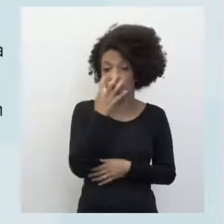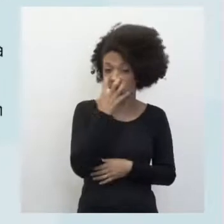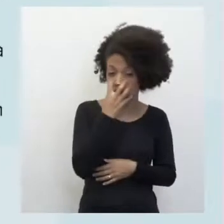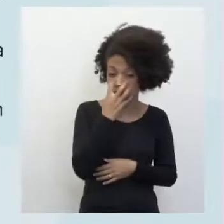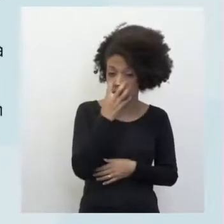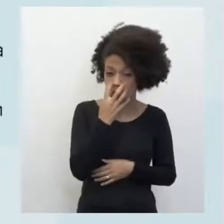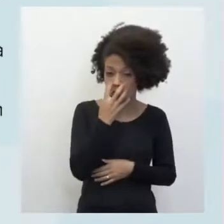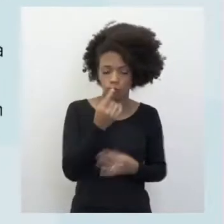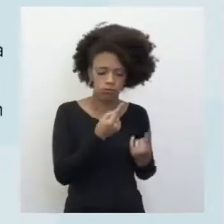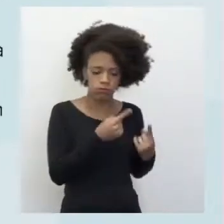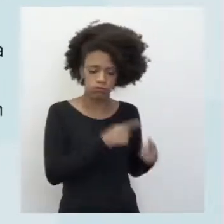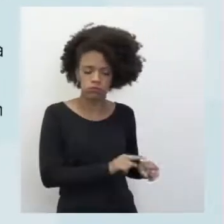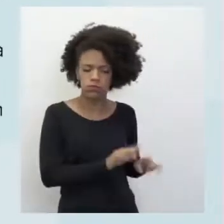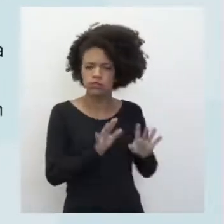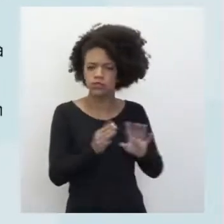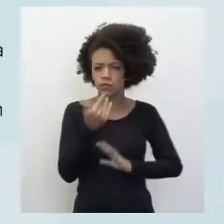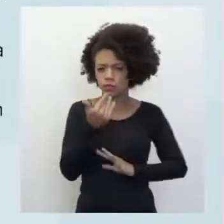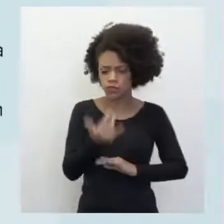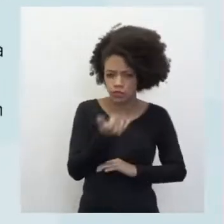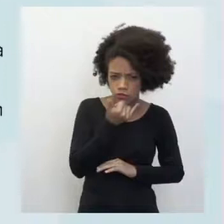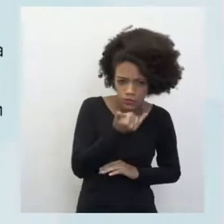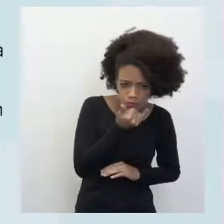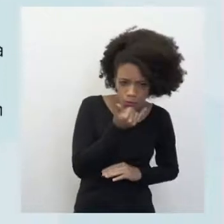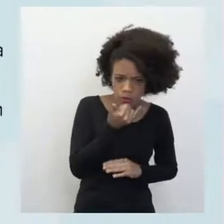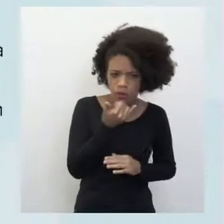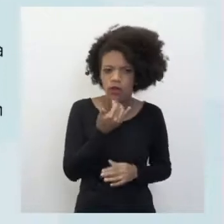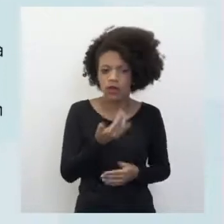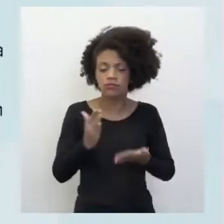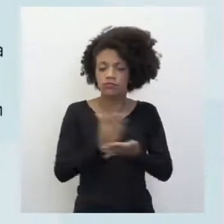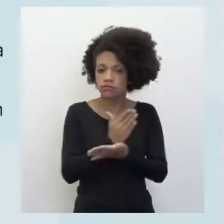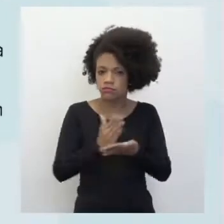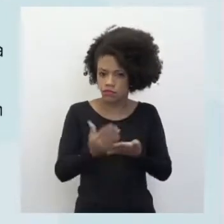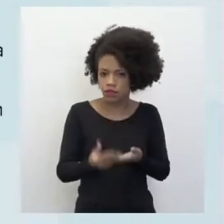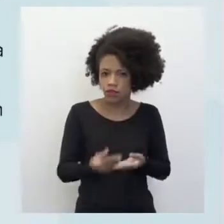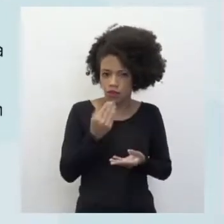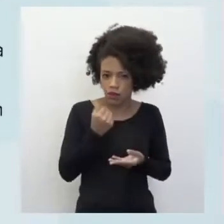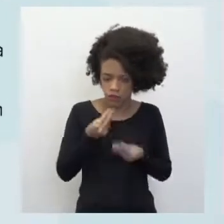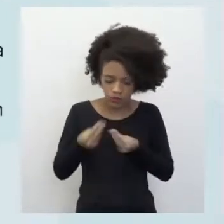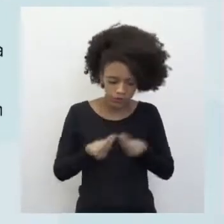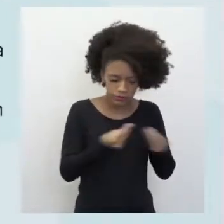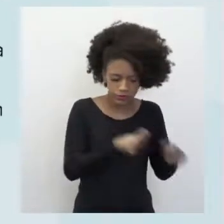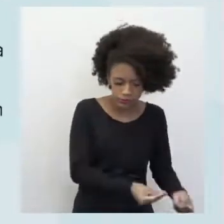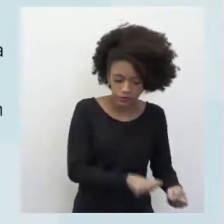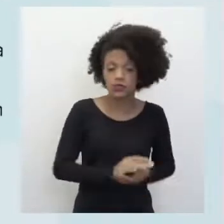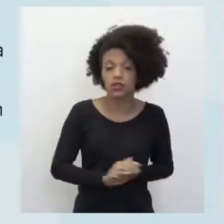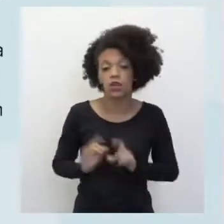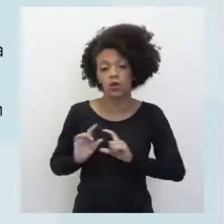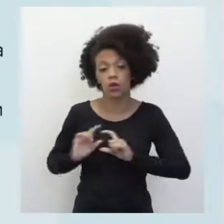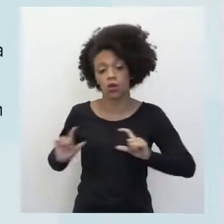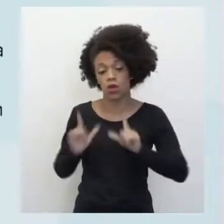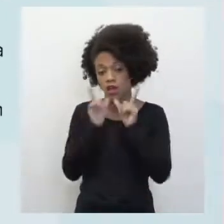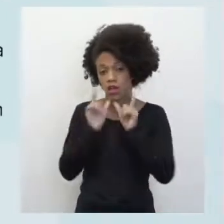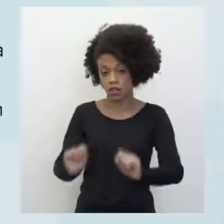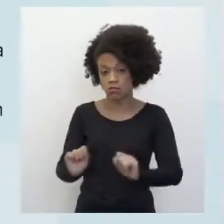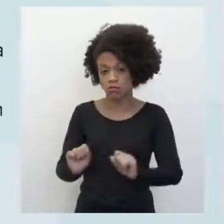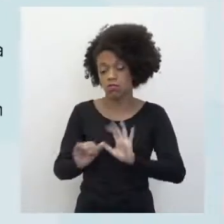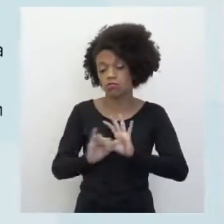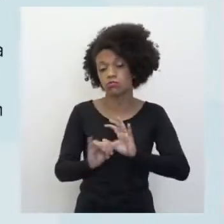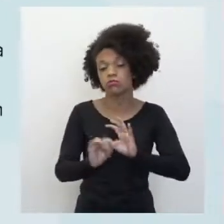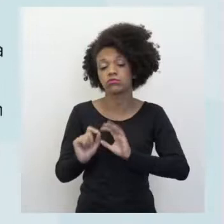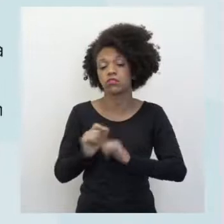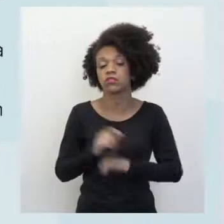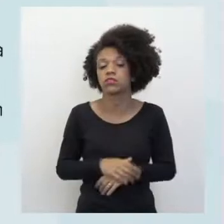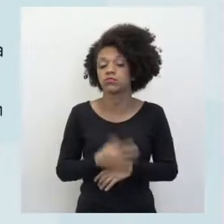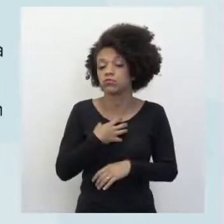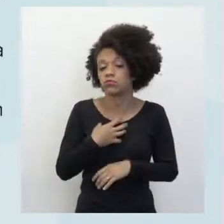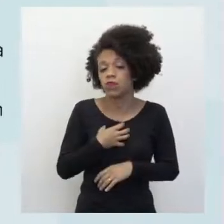o seu cão. Então pediu-lhe desculpa e repartiu o almoço com ele. De acordo com o trecho, a linguagem do conto está na